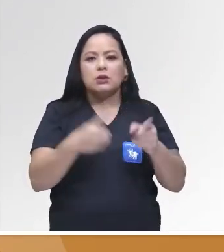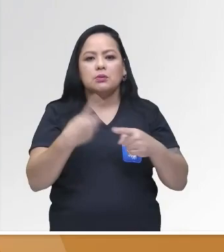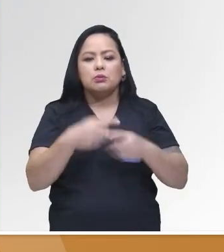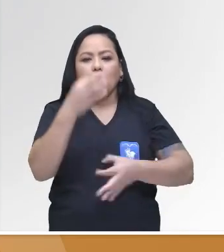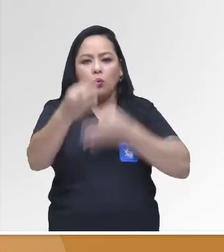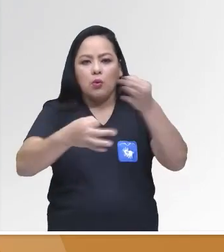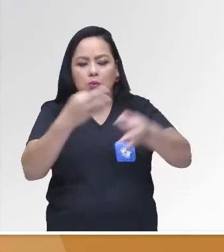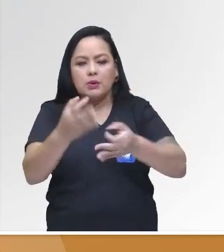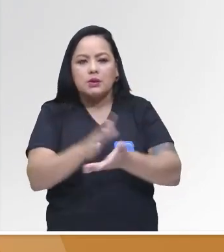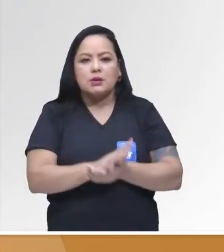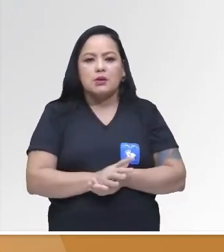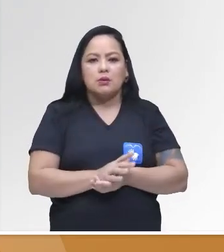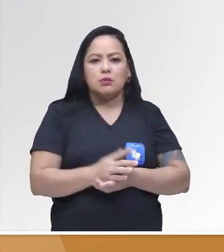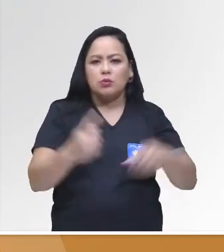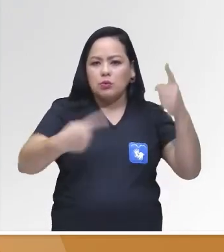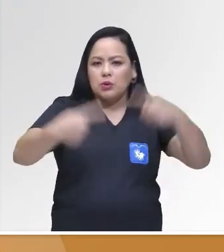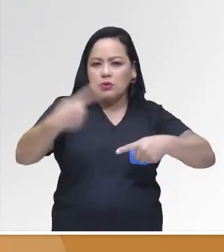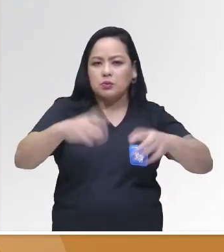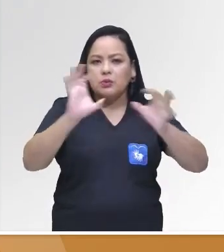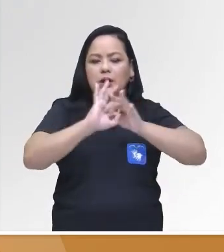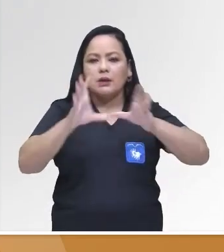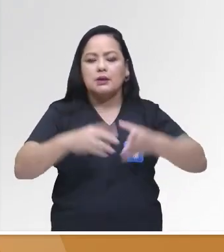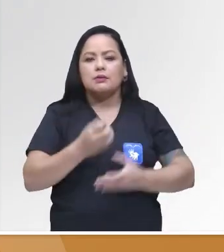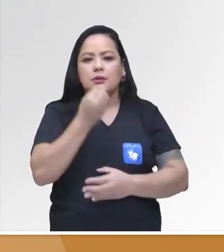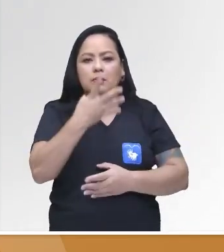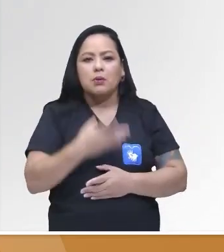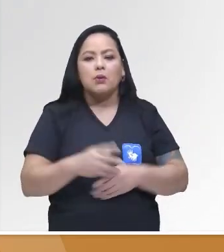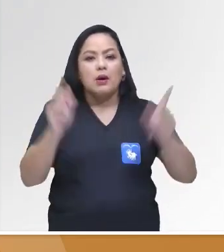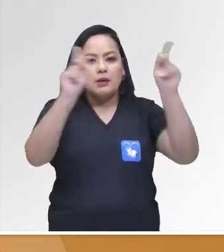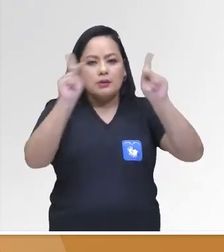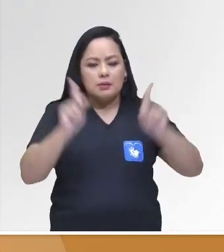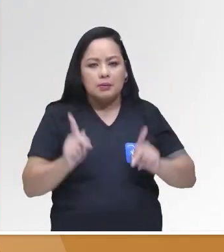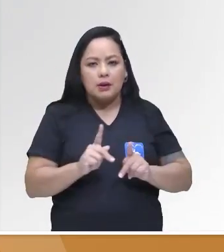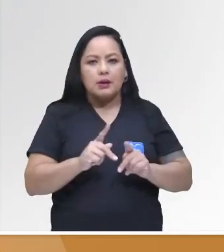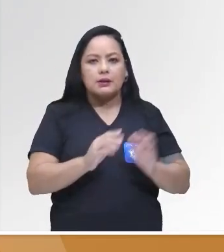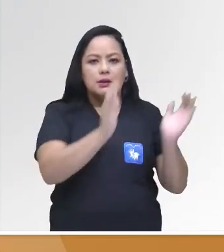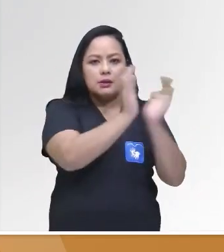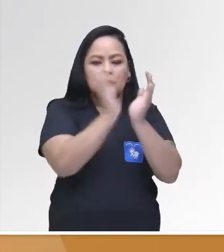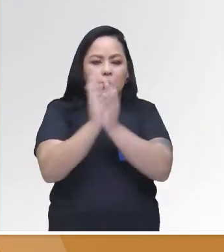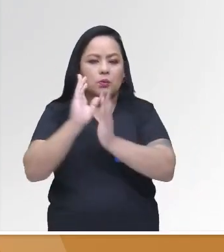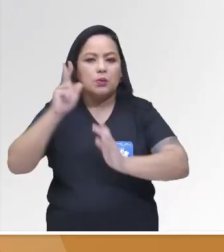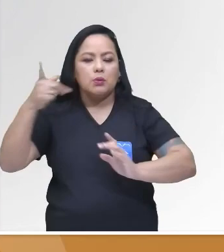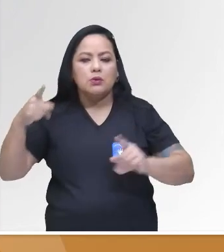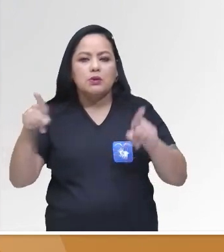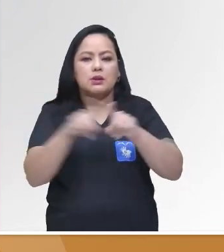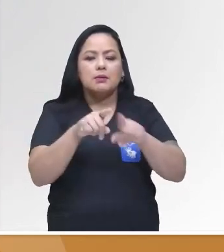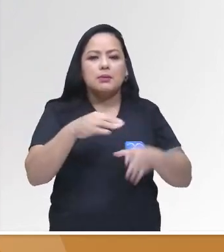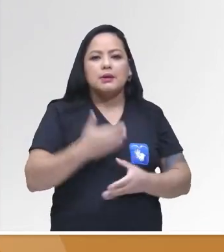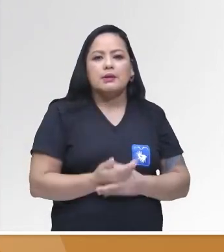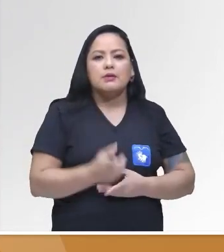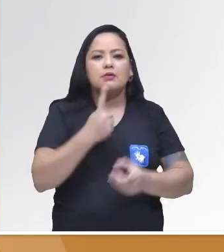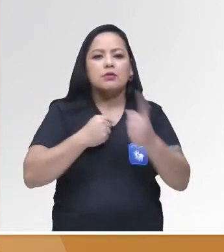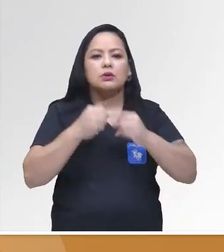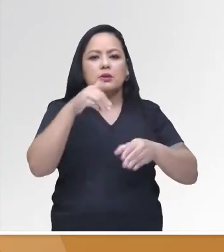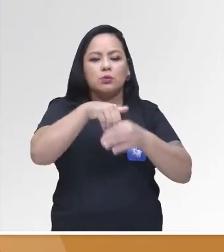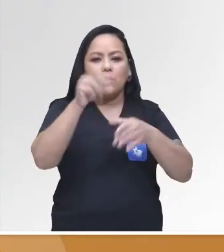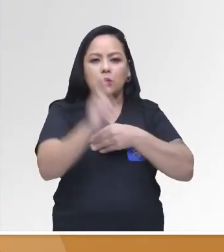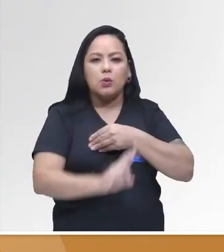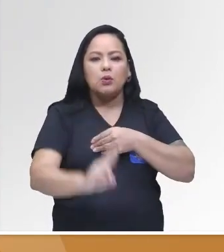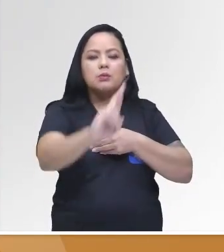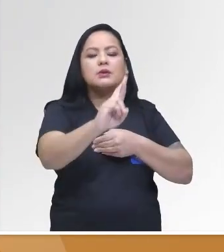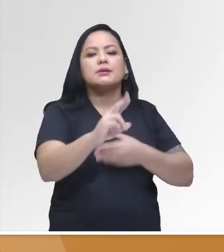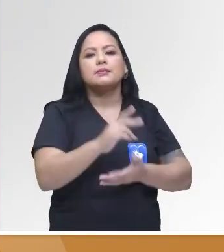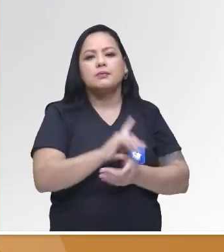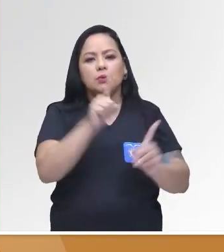opinião, frente a uma disputa livre, honesta e pacífica entre partidos políticos que pleiteiam os cargos representativos.